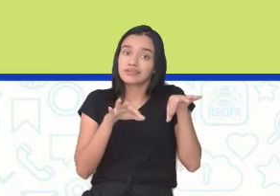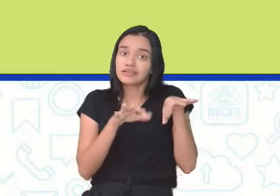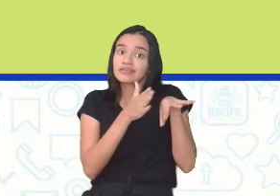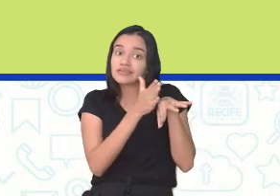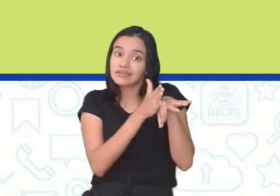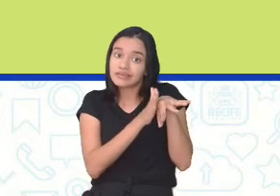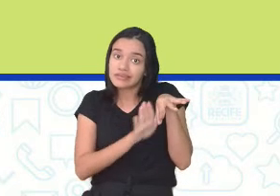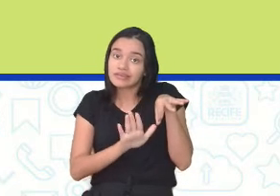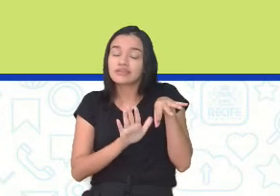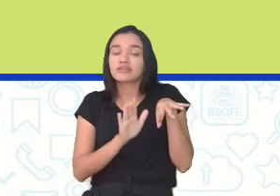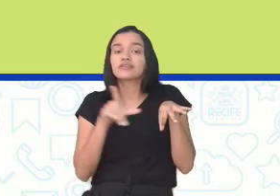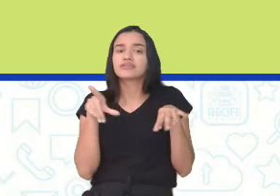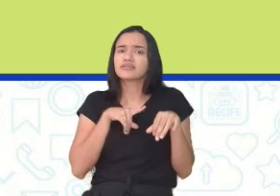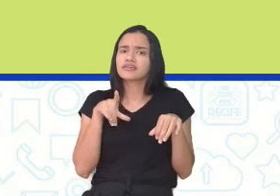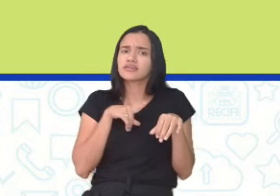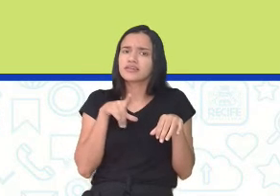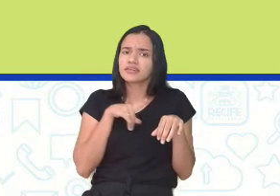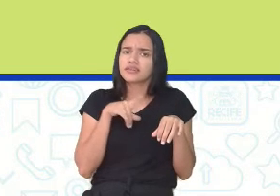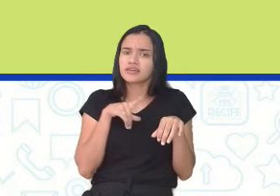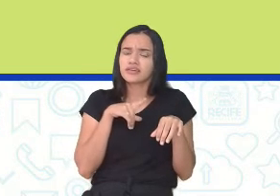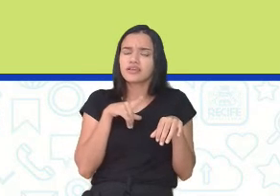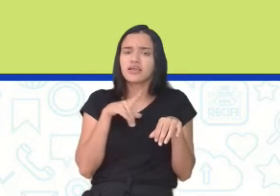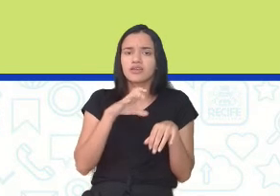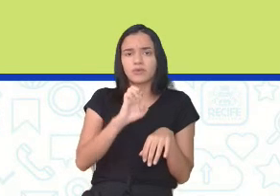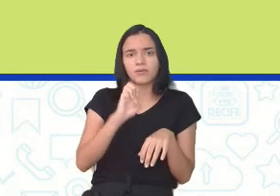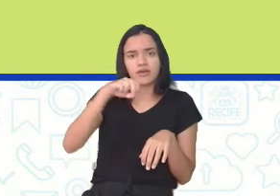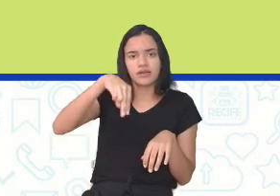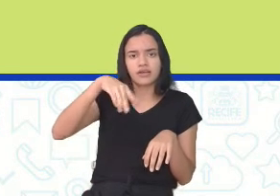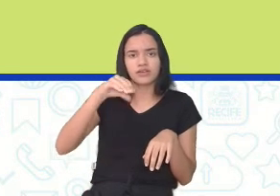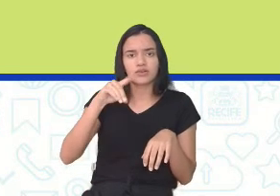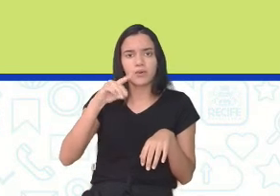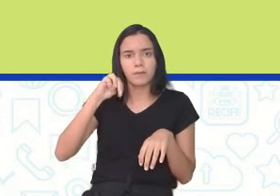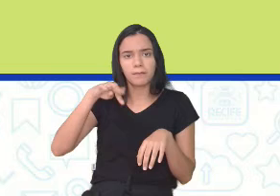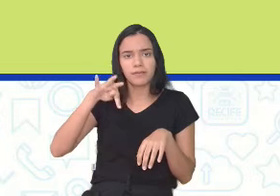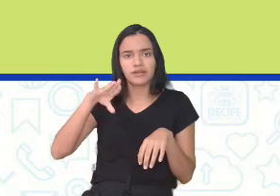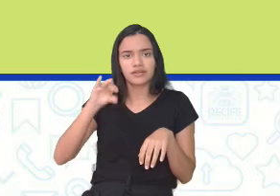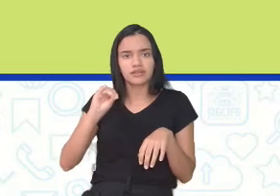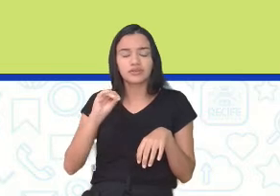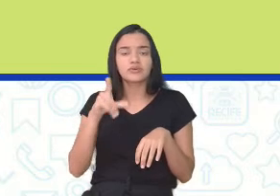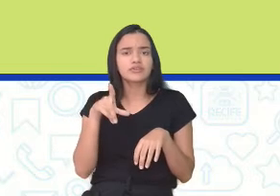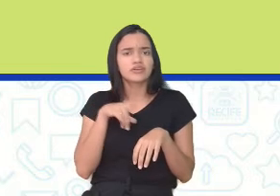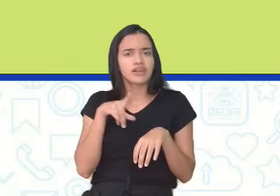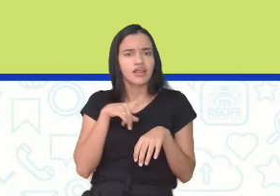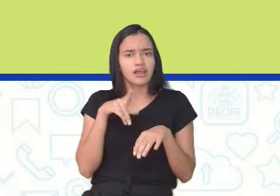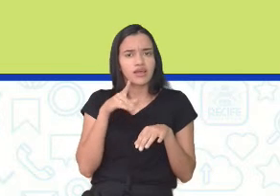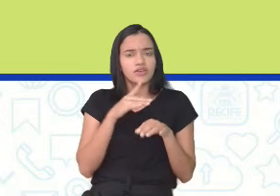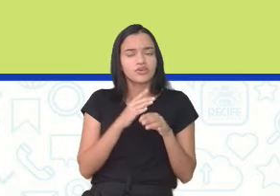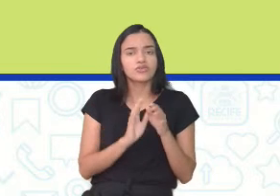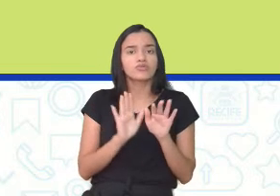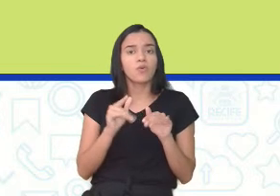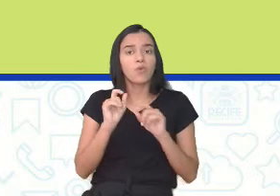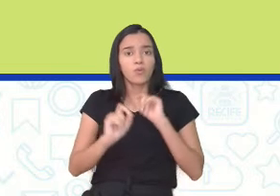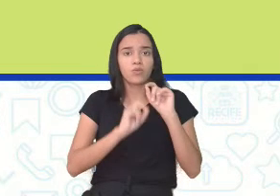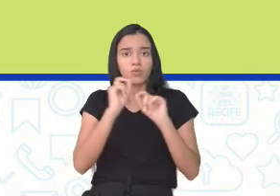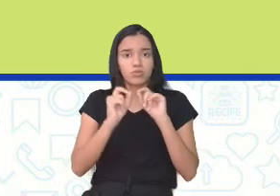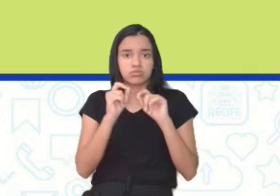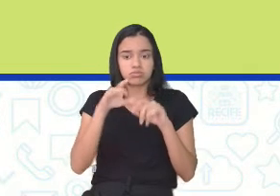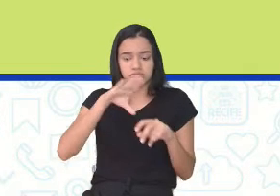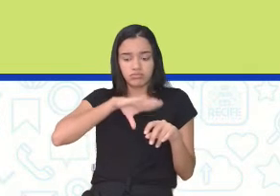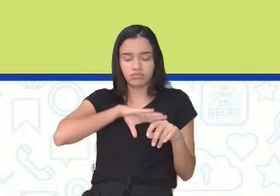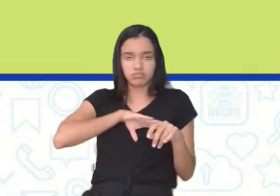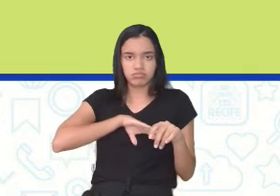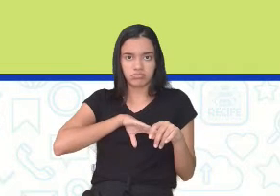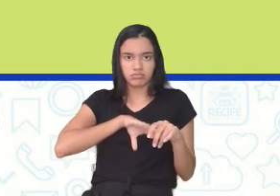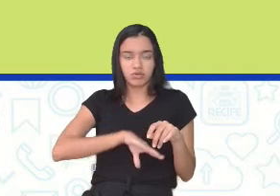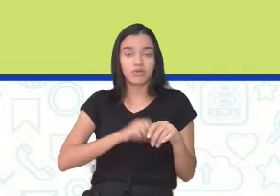é o endométrio, né? Então, o endométrio ele vai passar por um processo de descamação durante o período da menstruação.